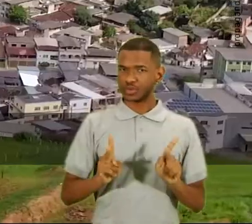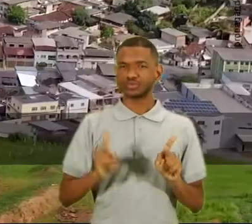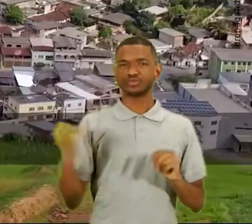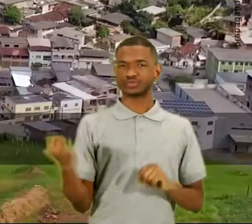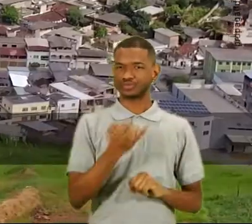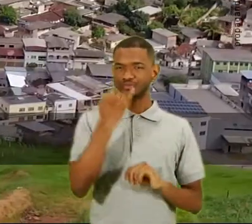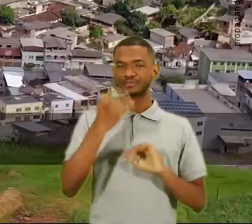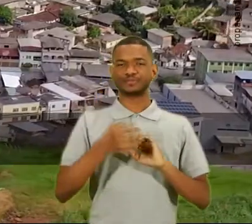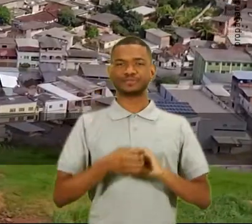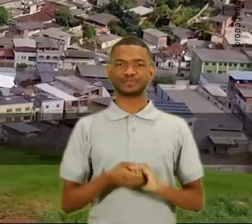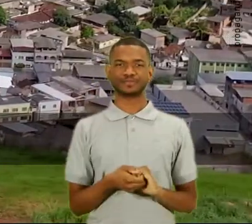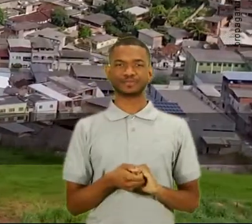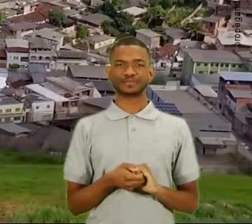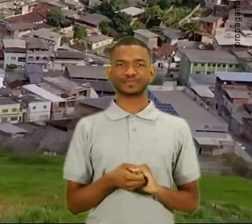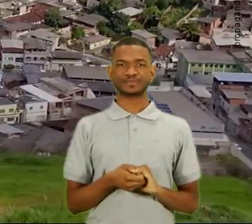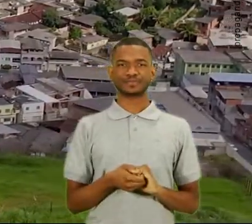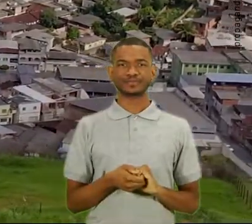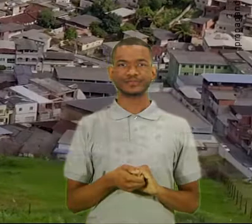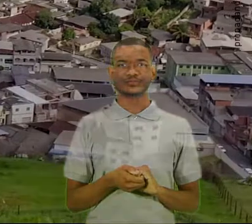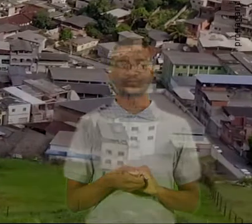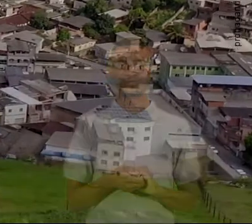uma grande reflexão